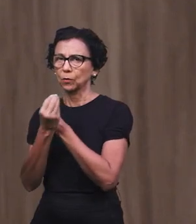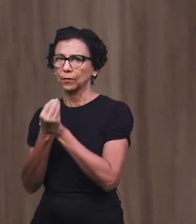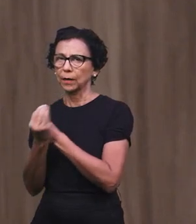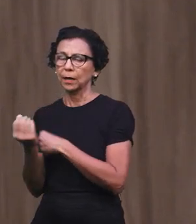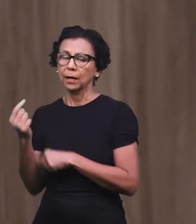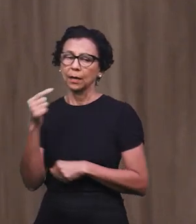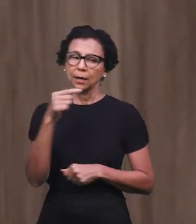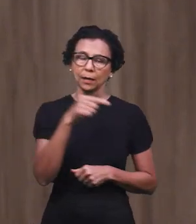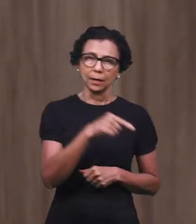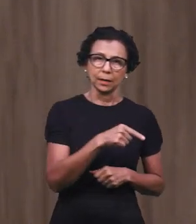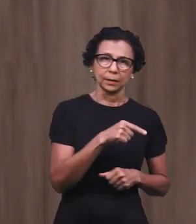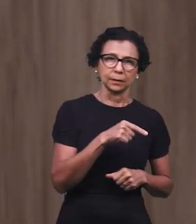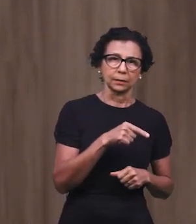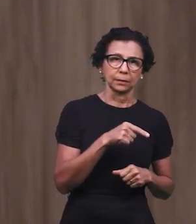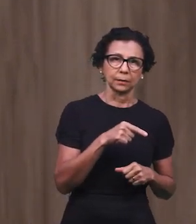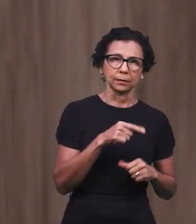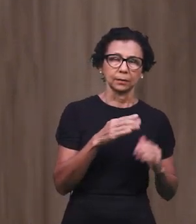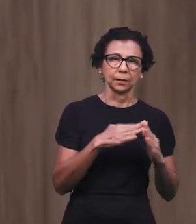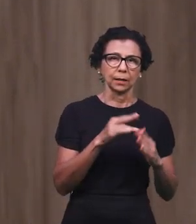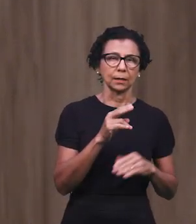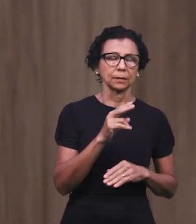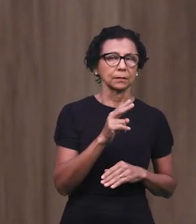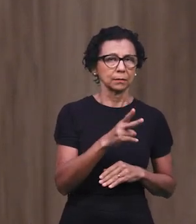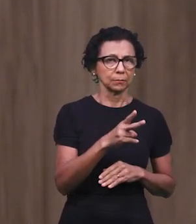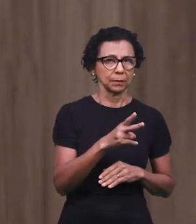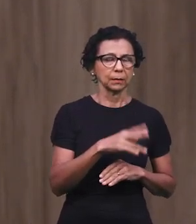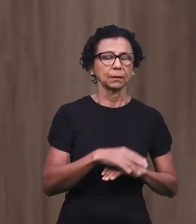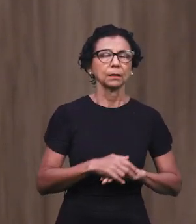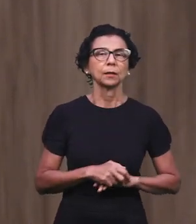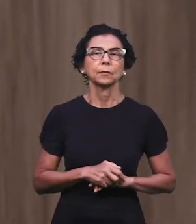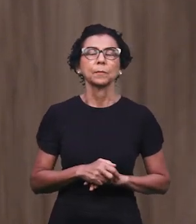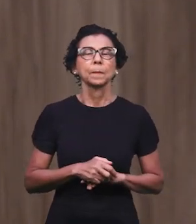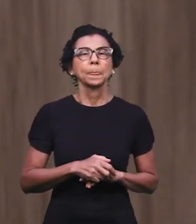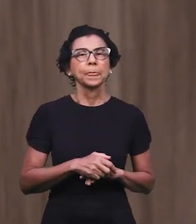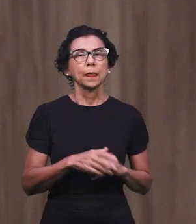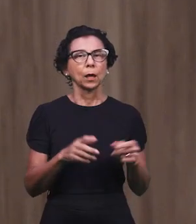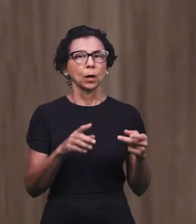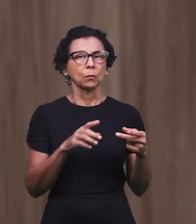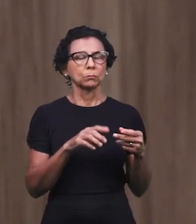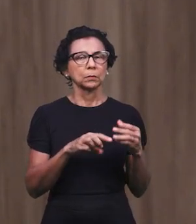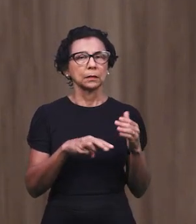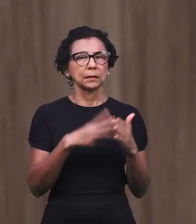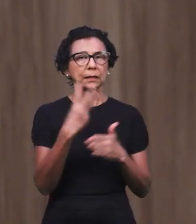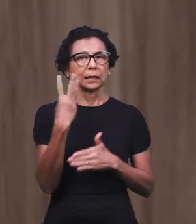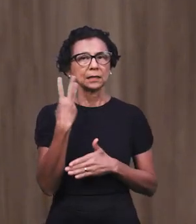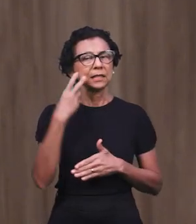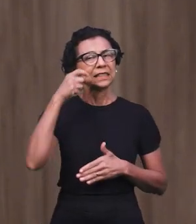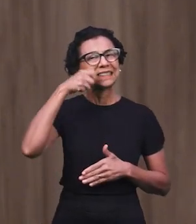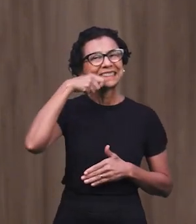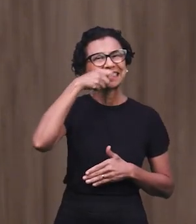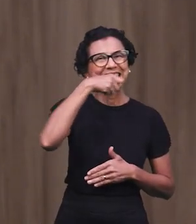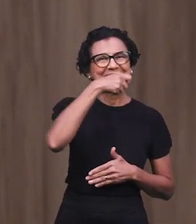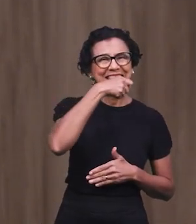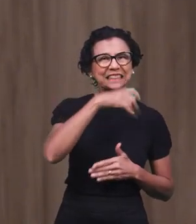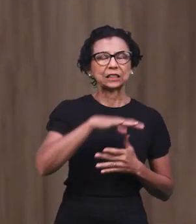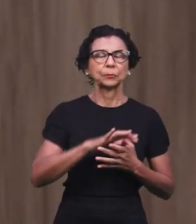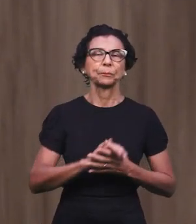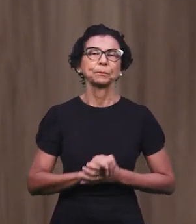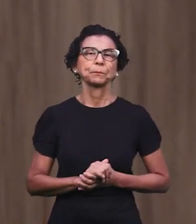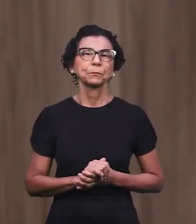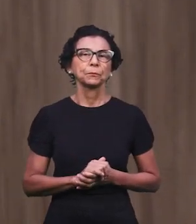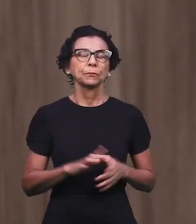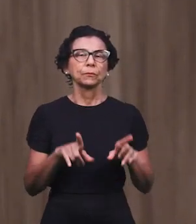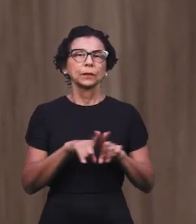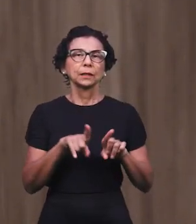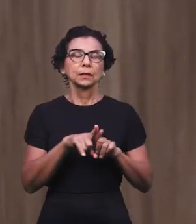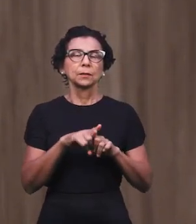pasta de dente pode ser qualquer pasta que o paciente já esteja acostumado. E o uso do fio dental, que precisa acompanhar